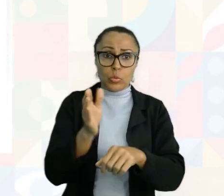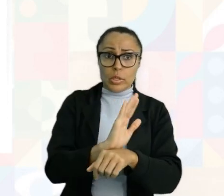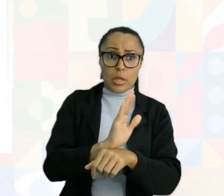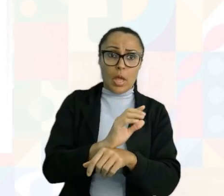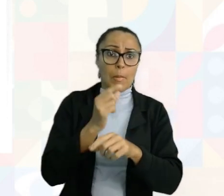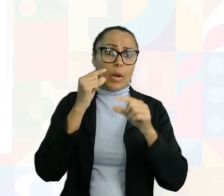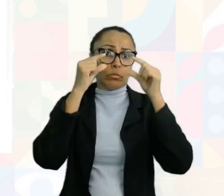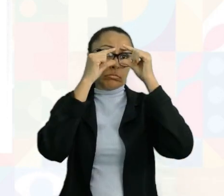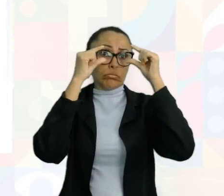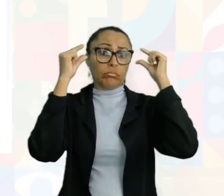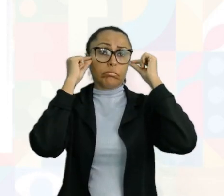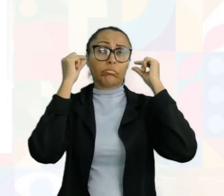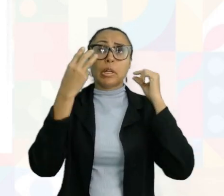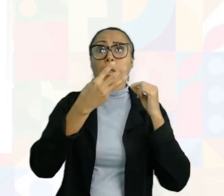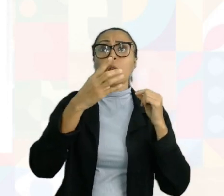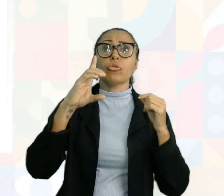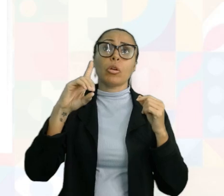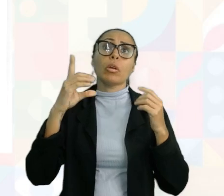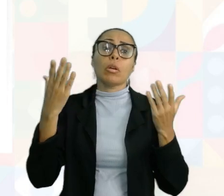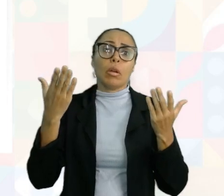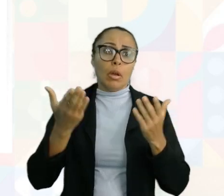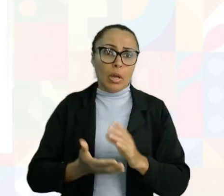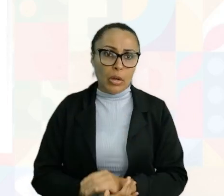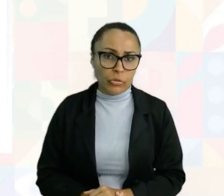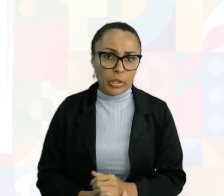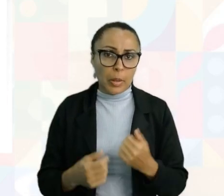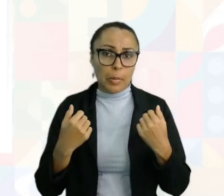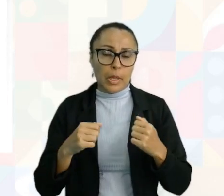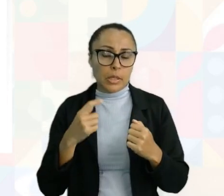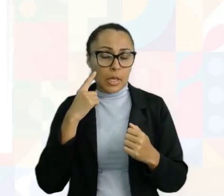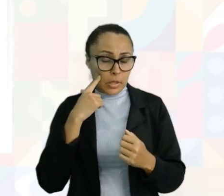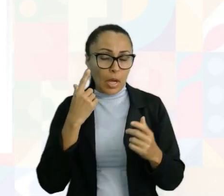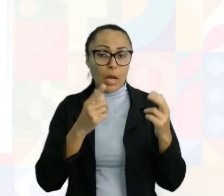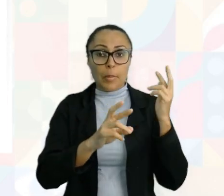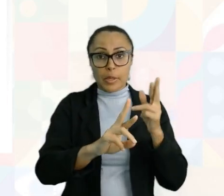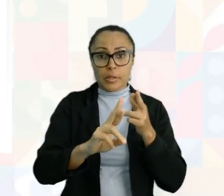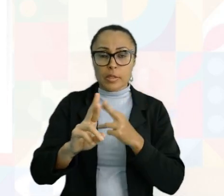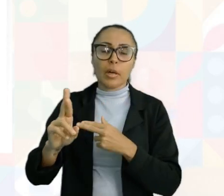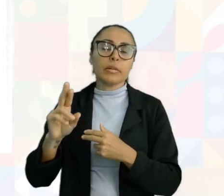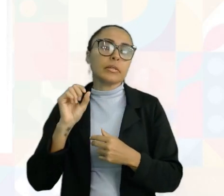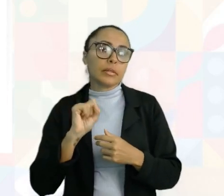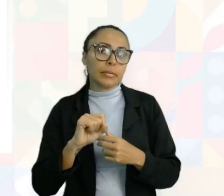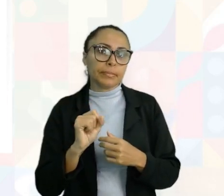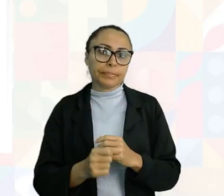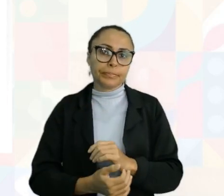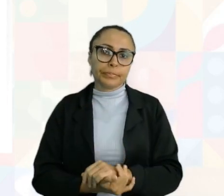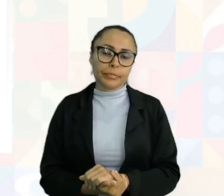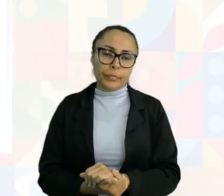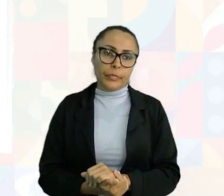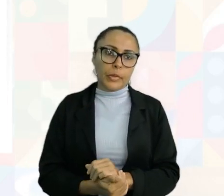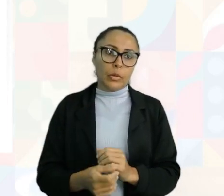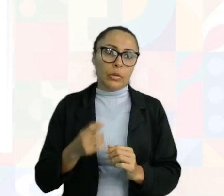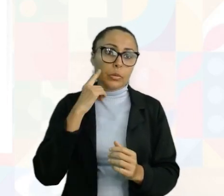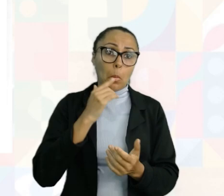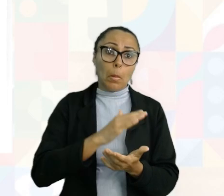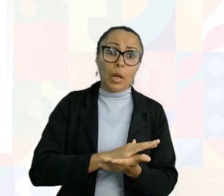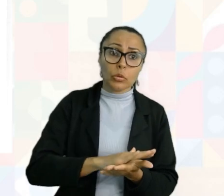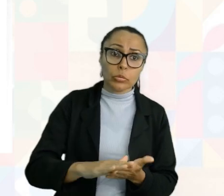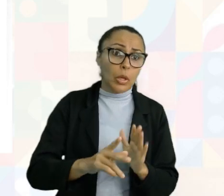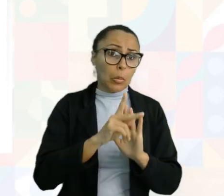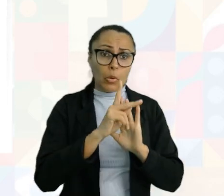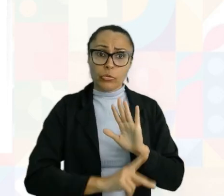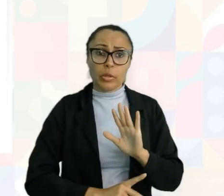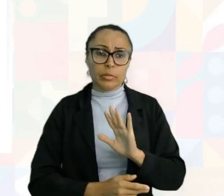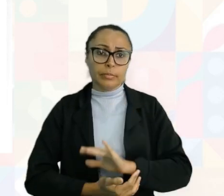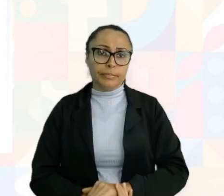visão humana é tridimensional. Mas a gente precisa representar essa tridimensionalidade no plano, que é o projeto,